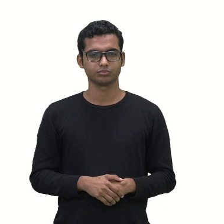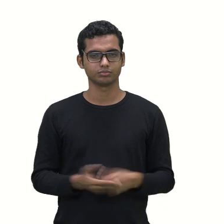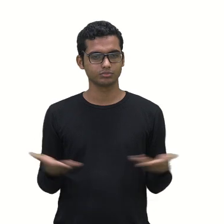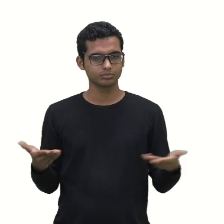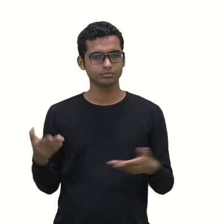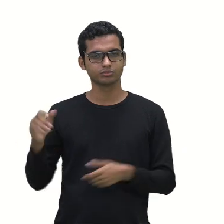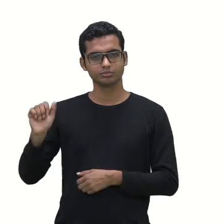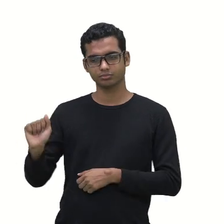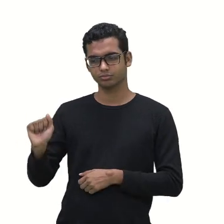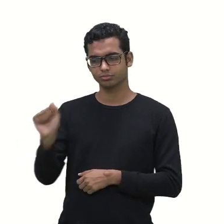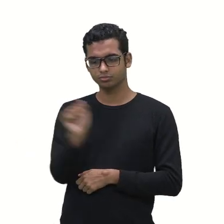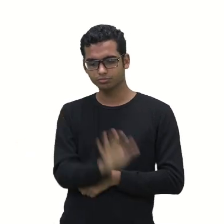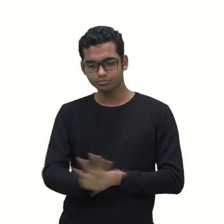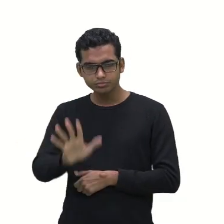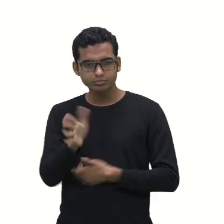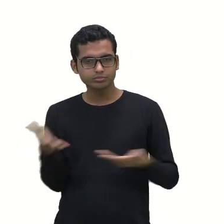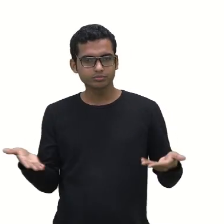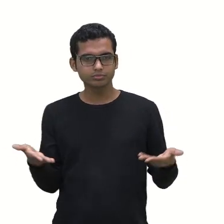ser, então,